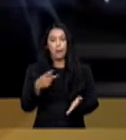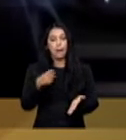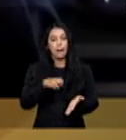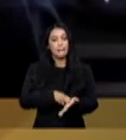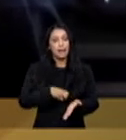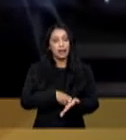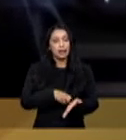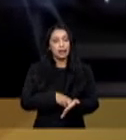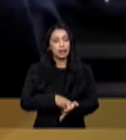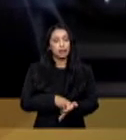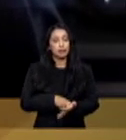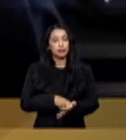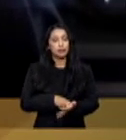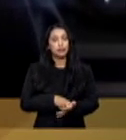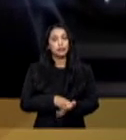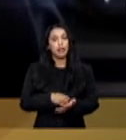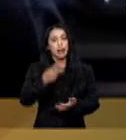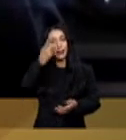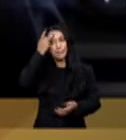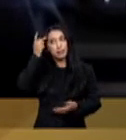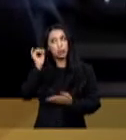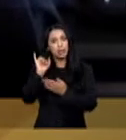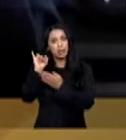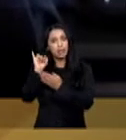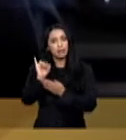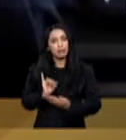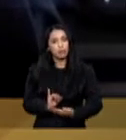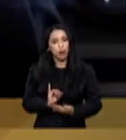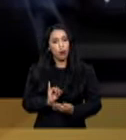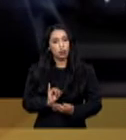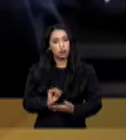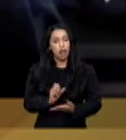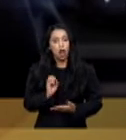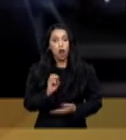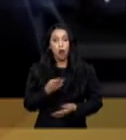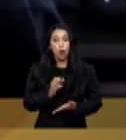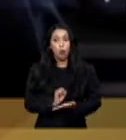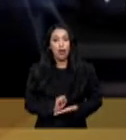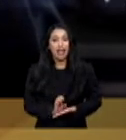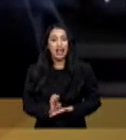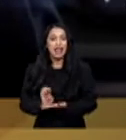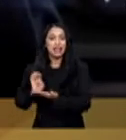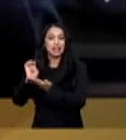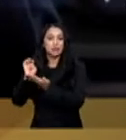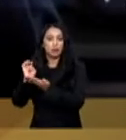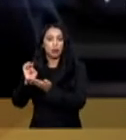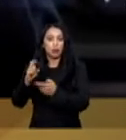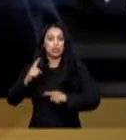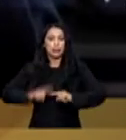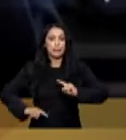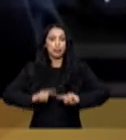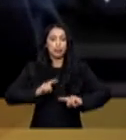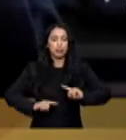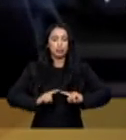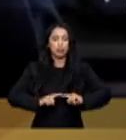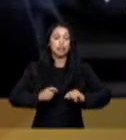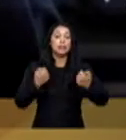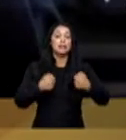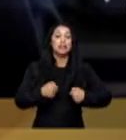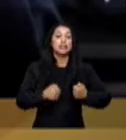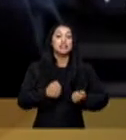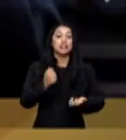2. Importa ou exporta clandestinamente mercadoria que dependa de